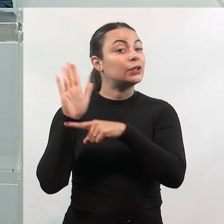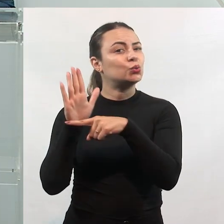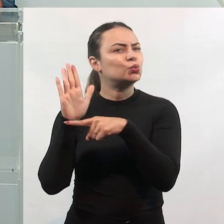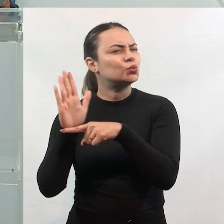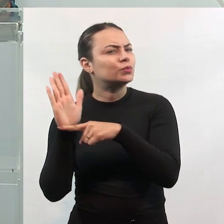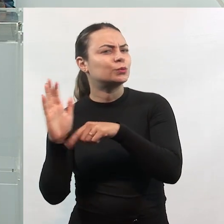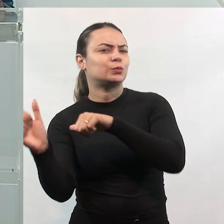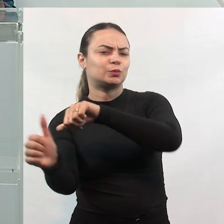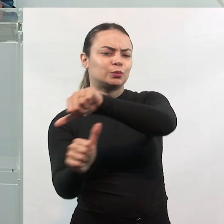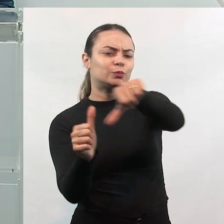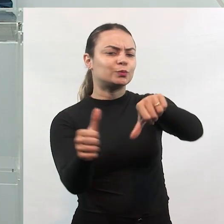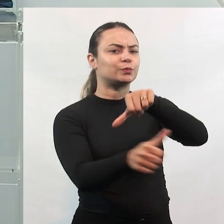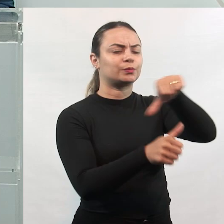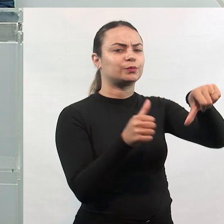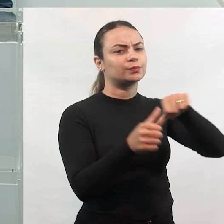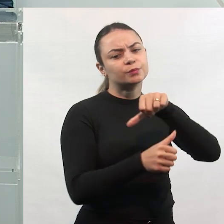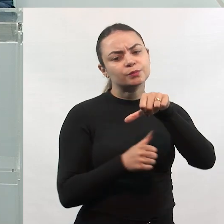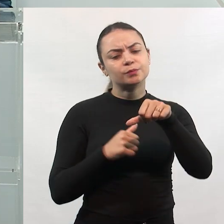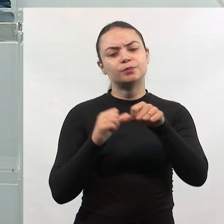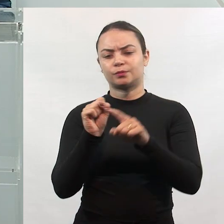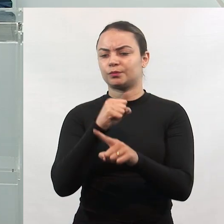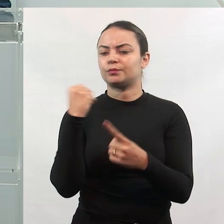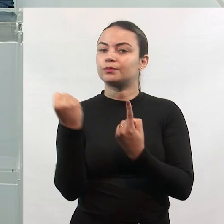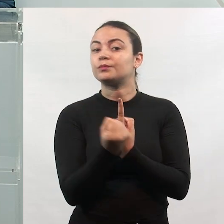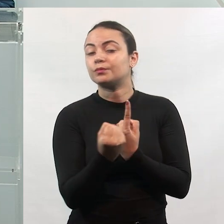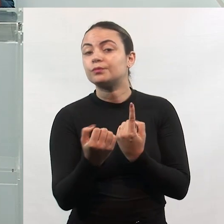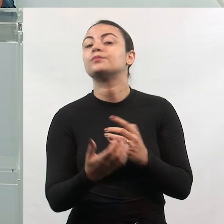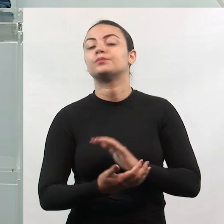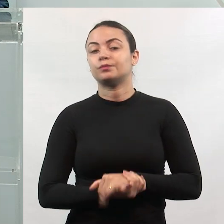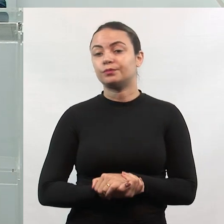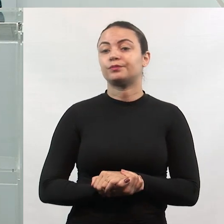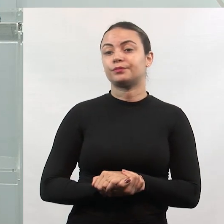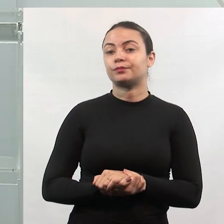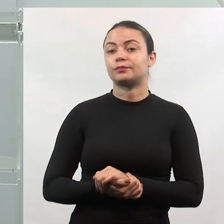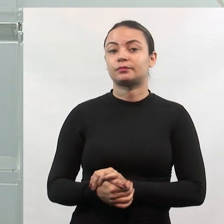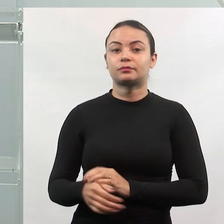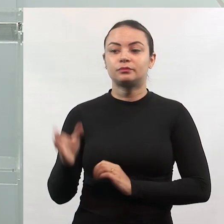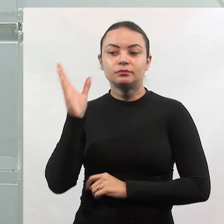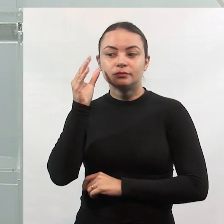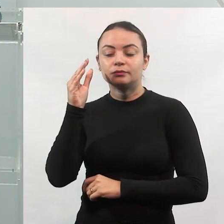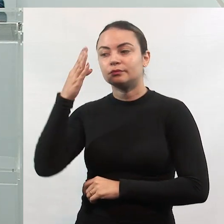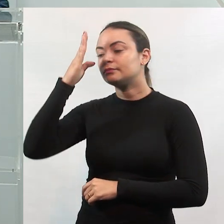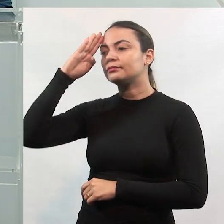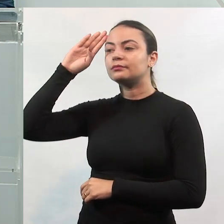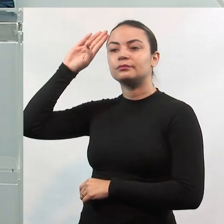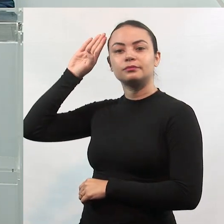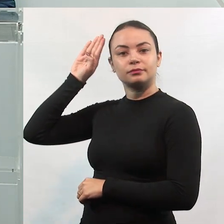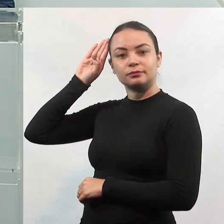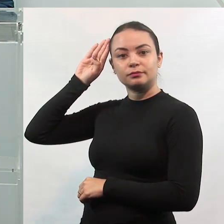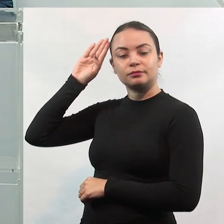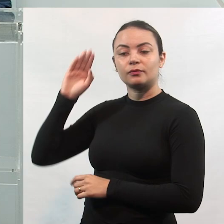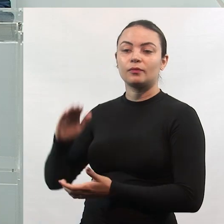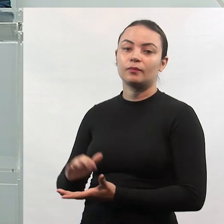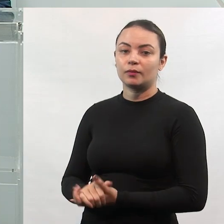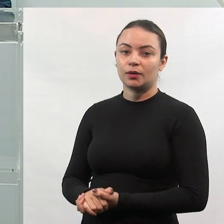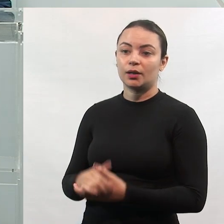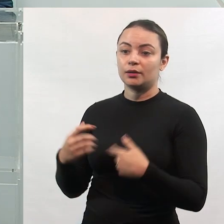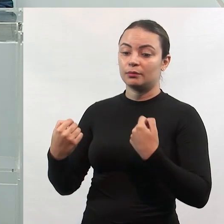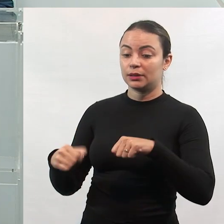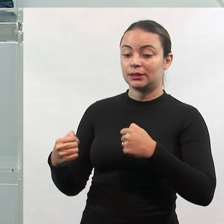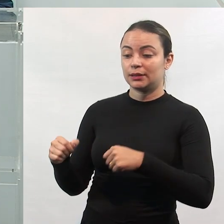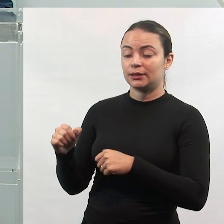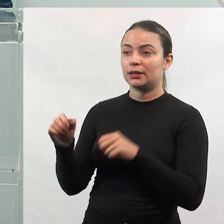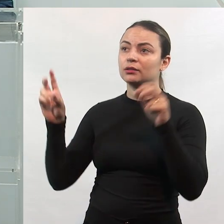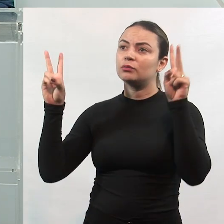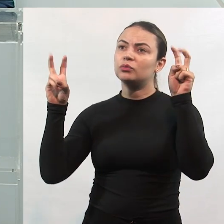né, dentro dos critérios de cientificidade, do interesse da academia, do interesse da priorização daquele